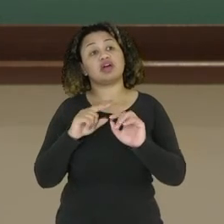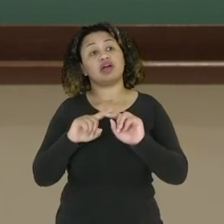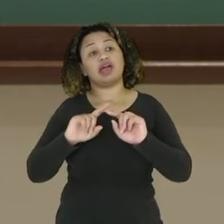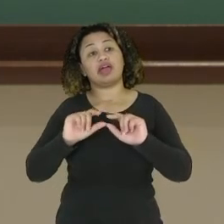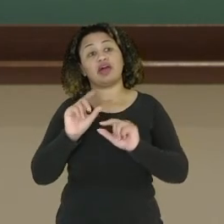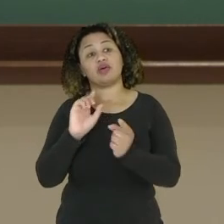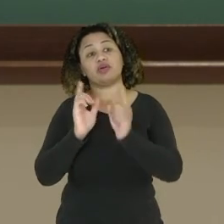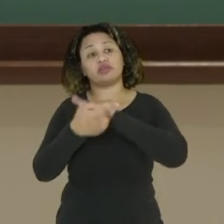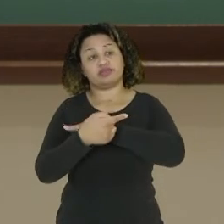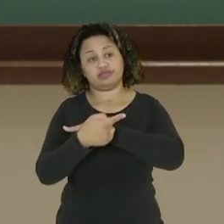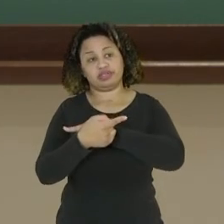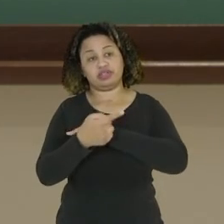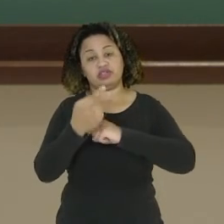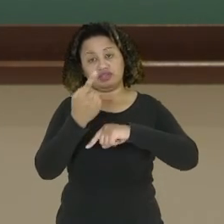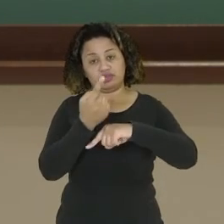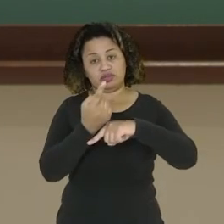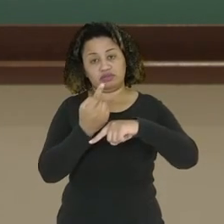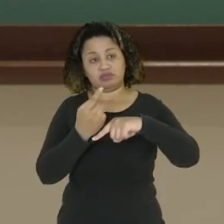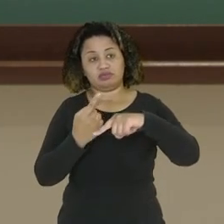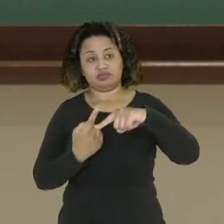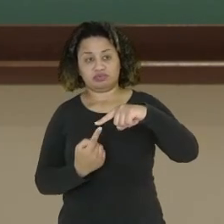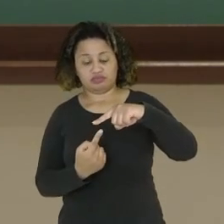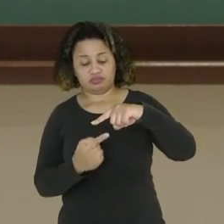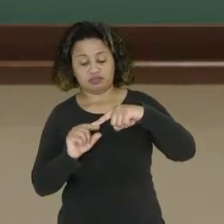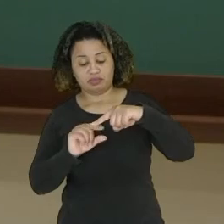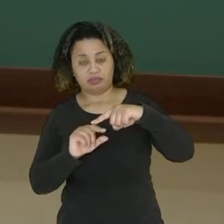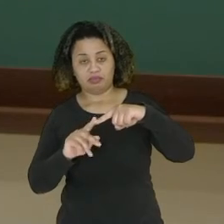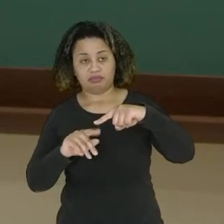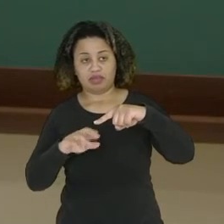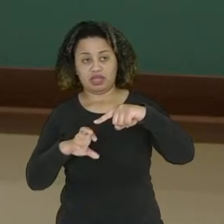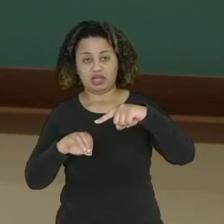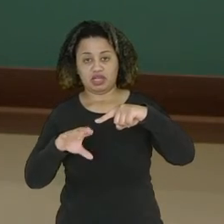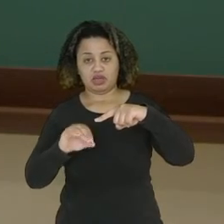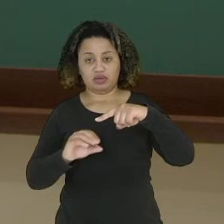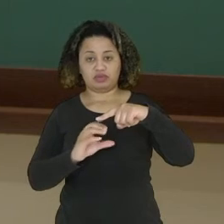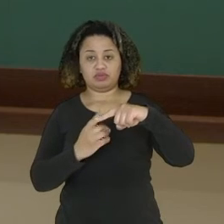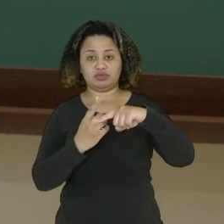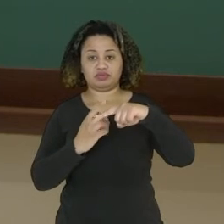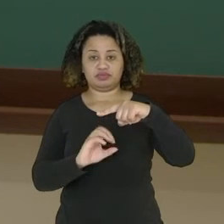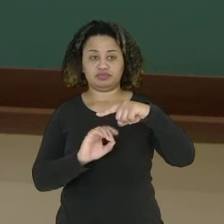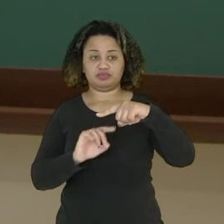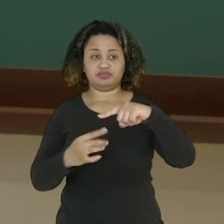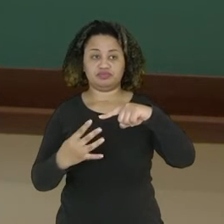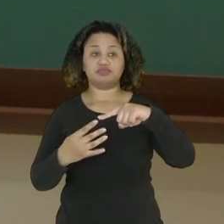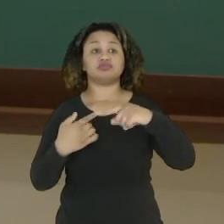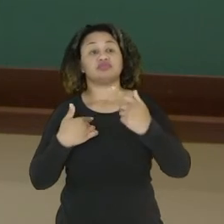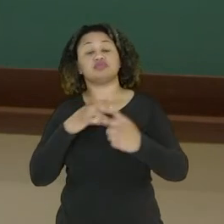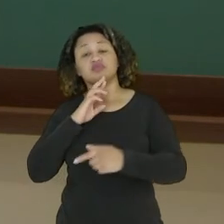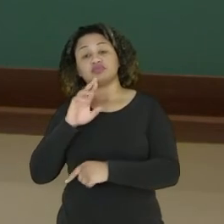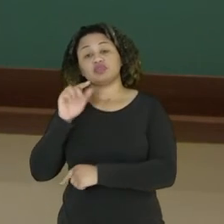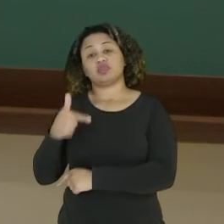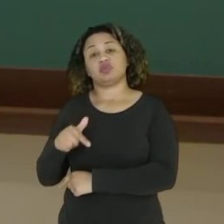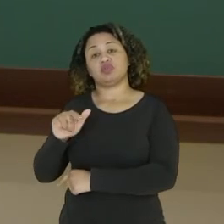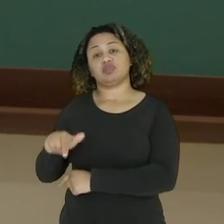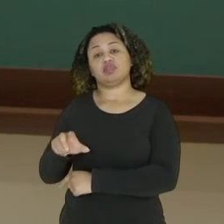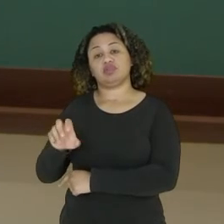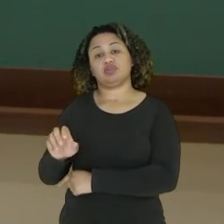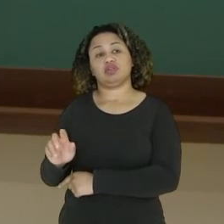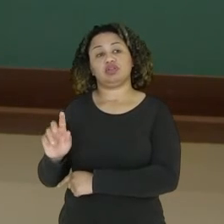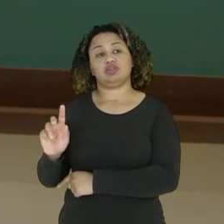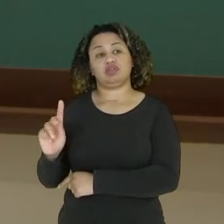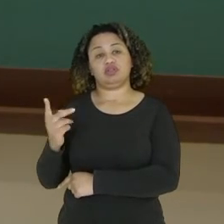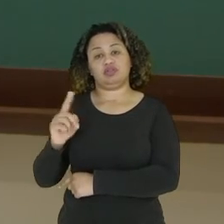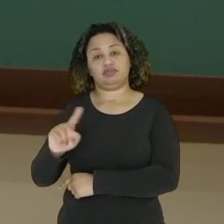do período. É 1 sobre período. Então, vem para cá. 1 sobre 0,4, isso dá 2,5